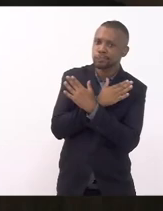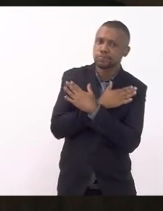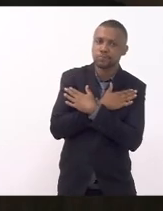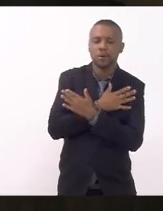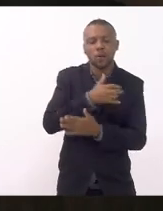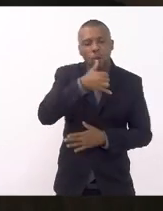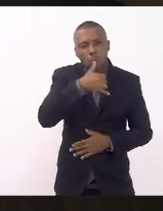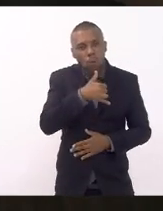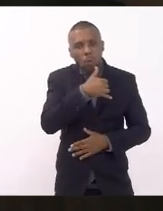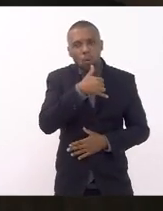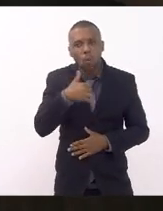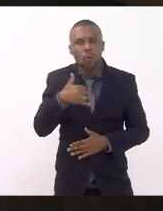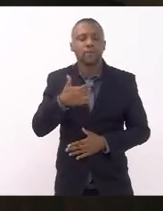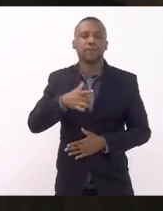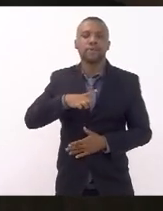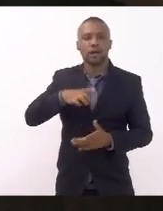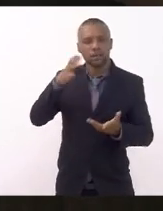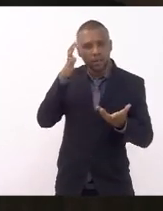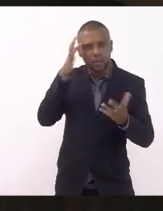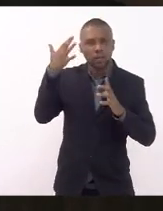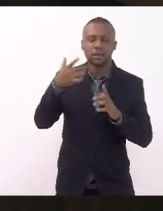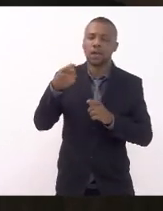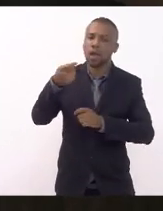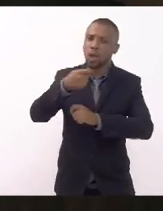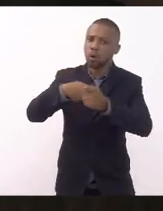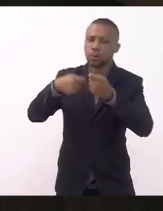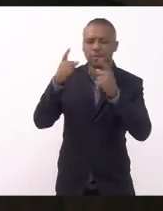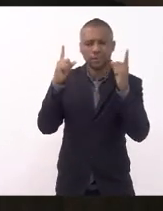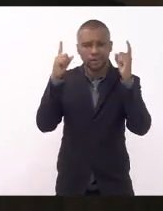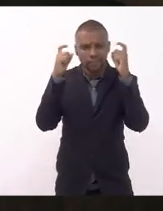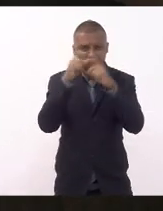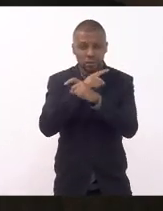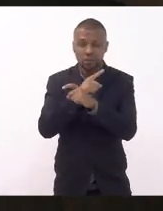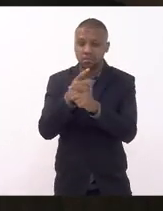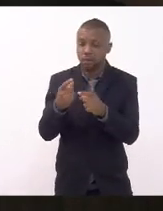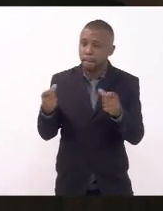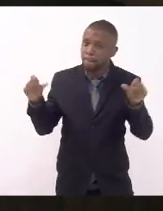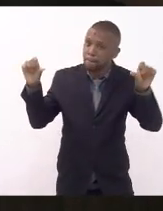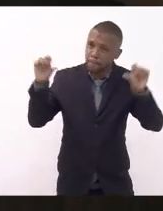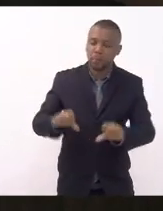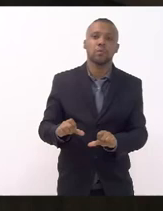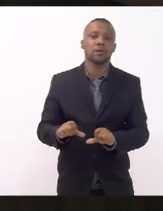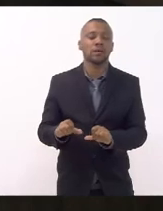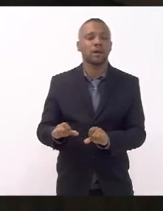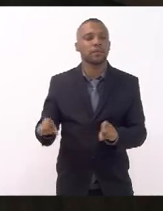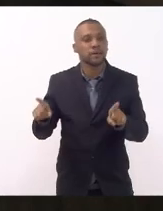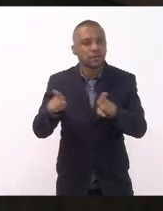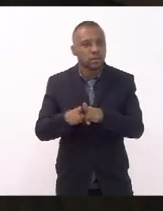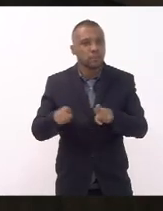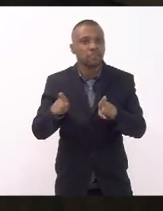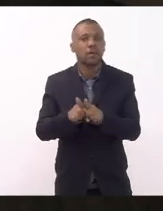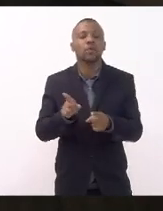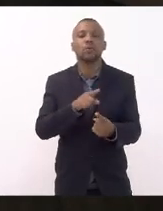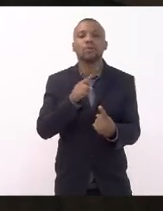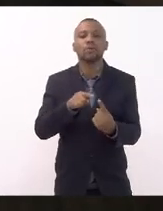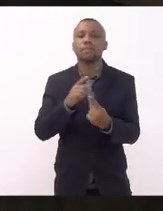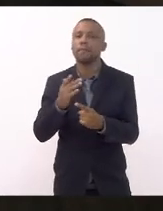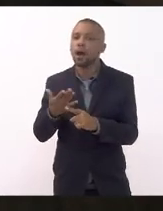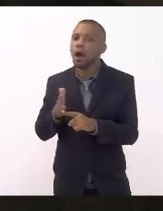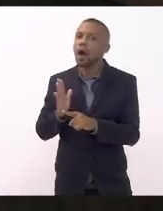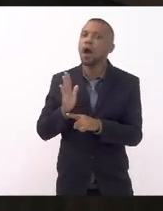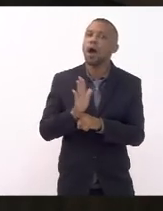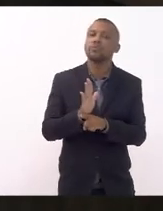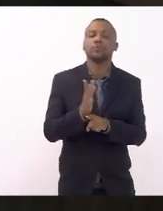tiveram a sua situação econômica, que já era difícil, agravada, e também para auxiliar a retomada